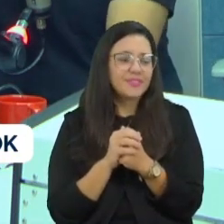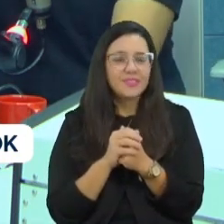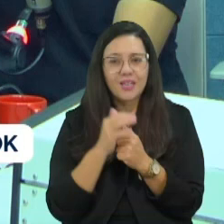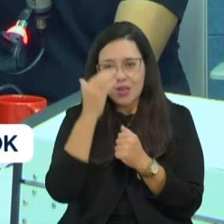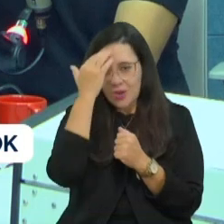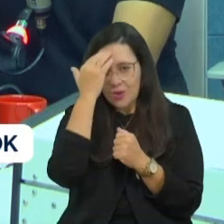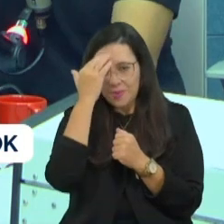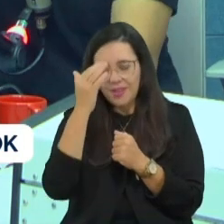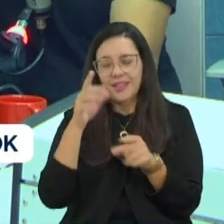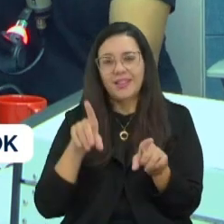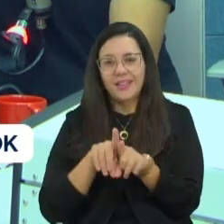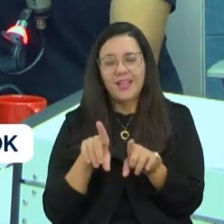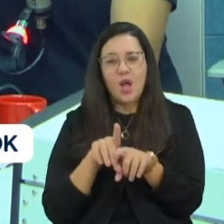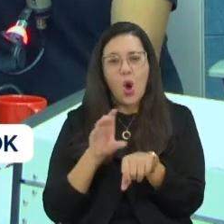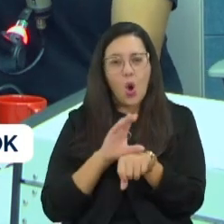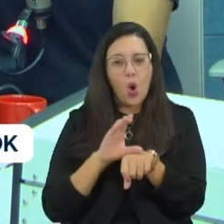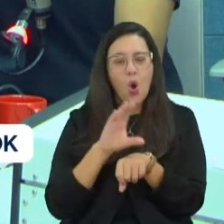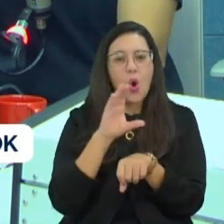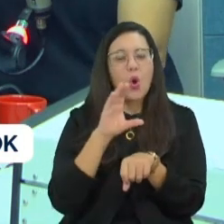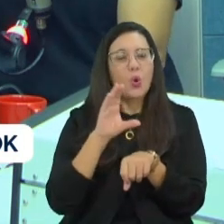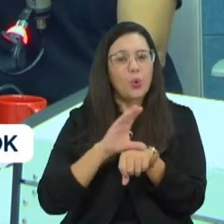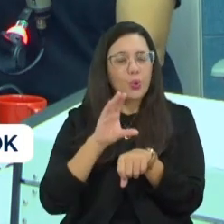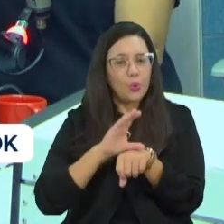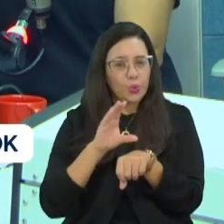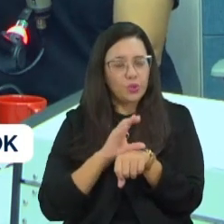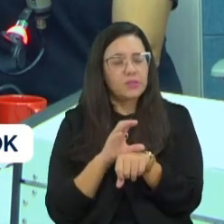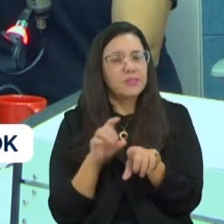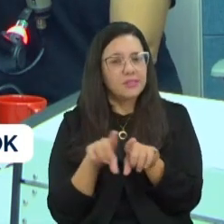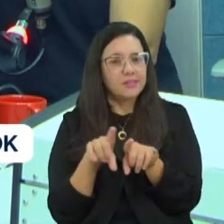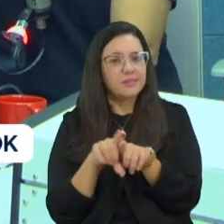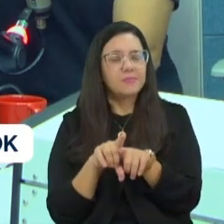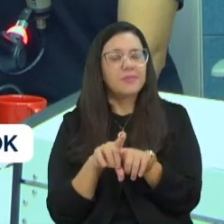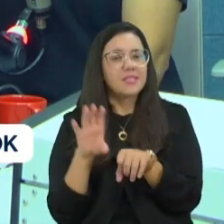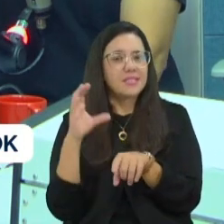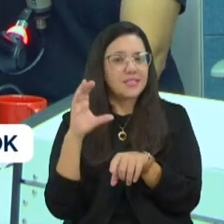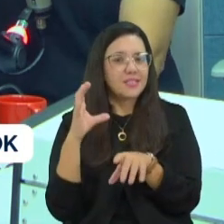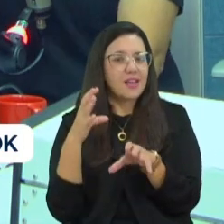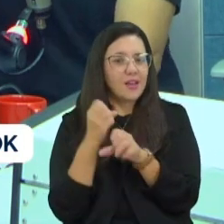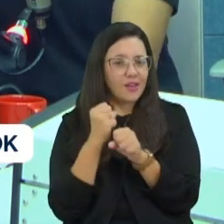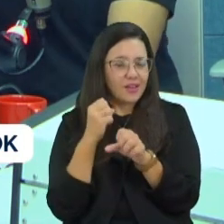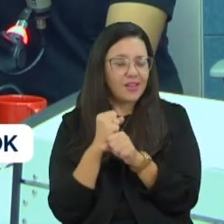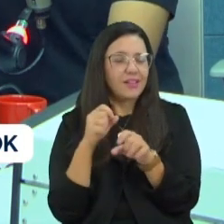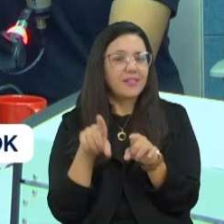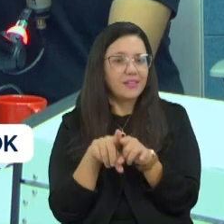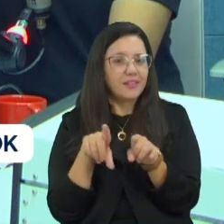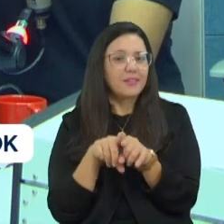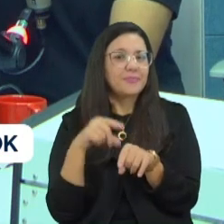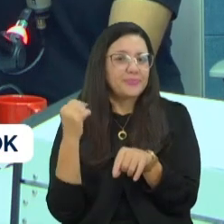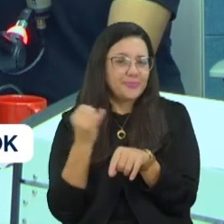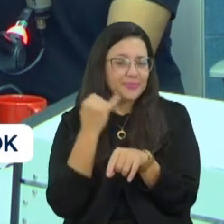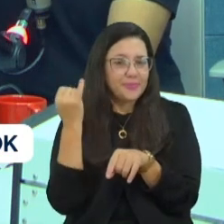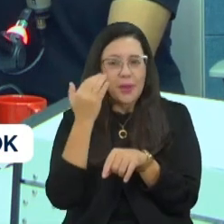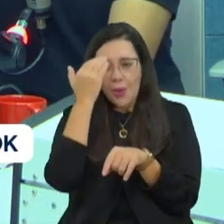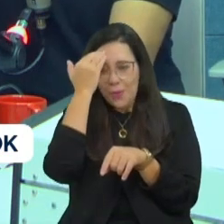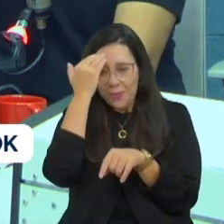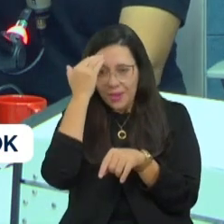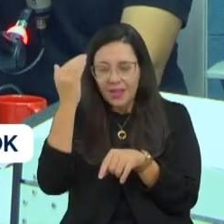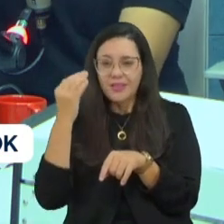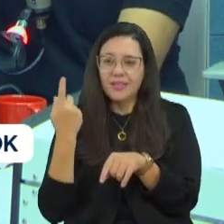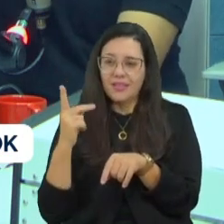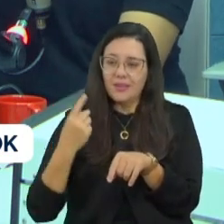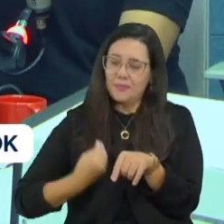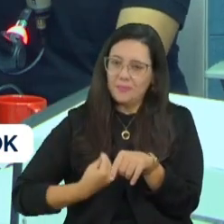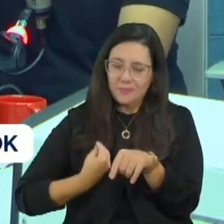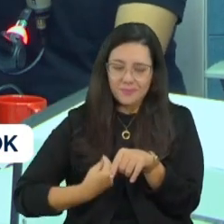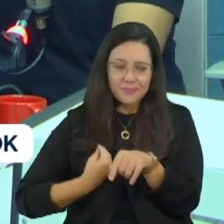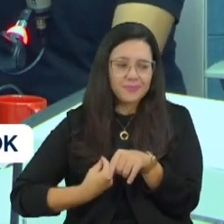Beraldo Sanches, coordenadora de Administração de Empresas e Ciências Contábeis, falando dos cursos EAD. Obrigado pela sua presença